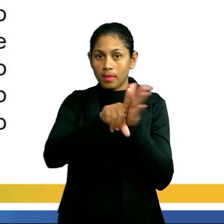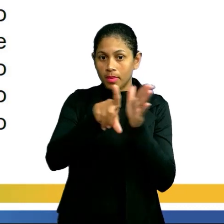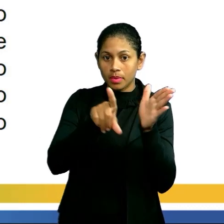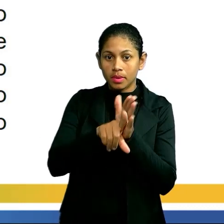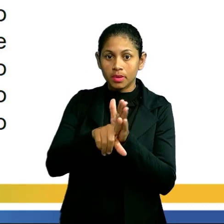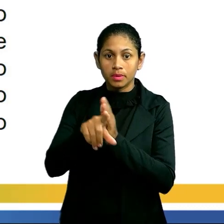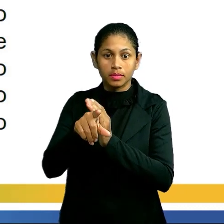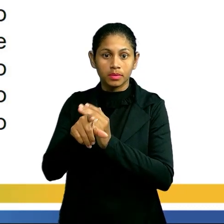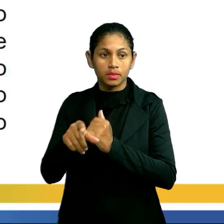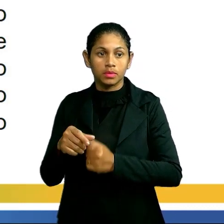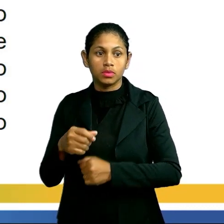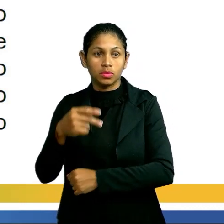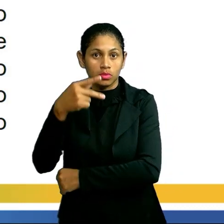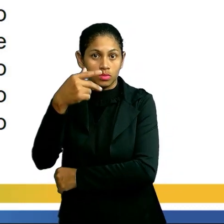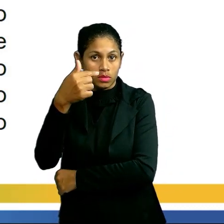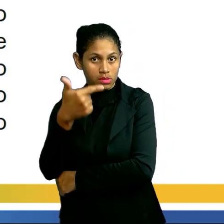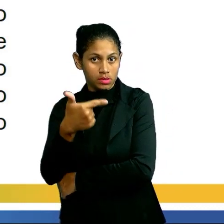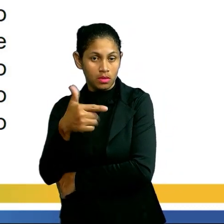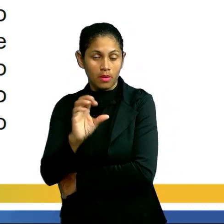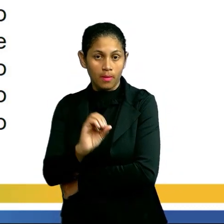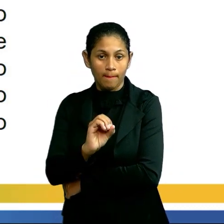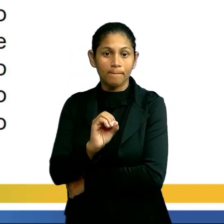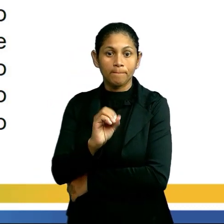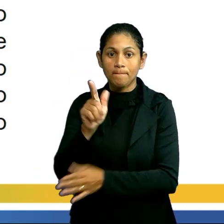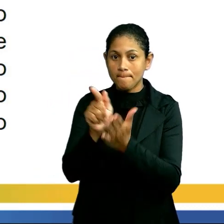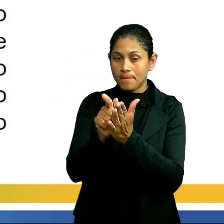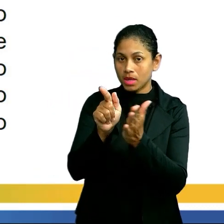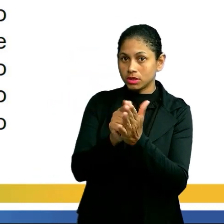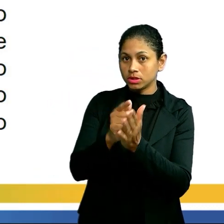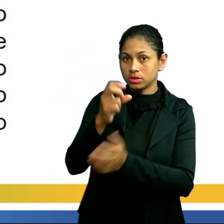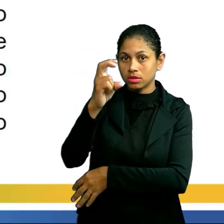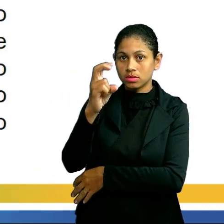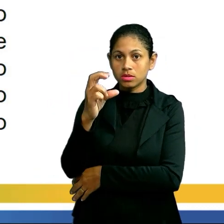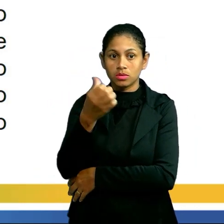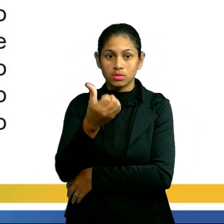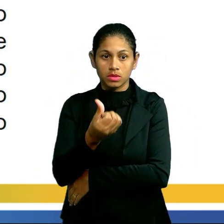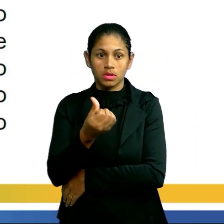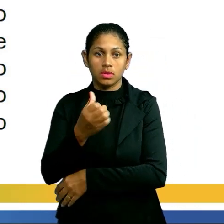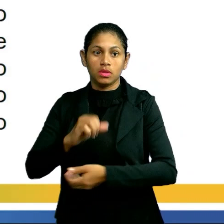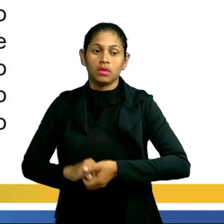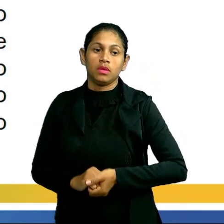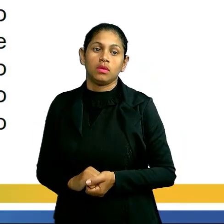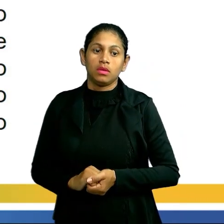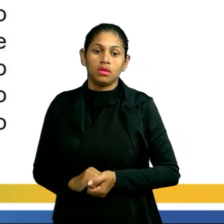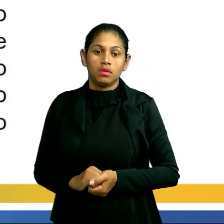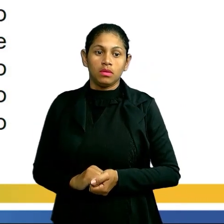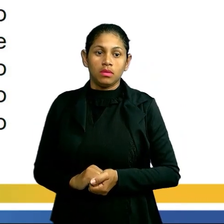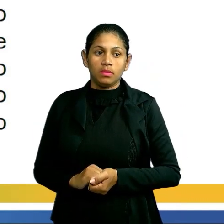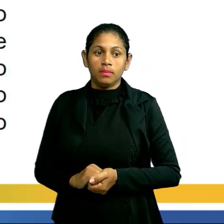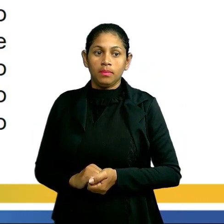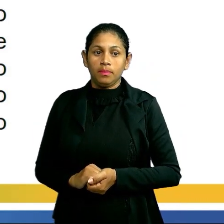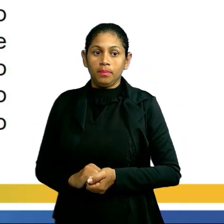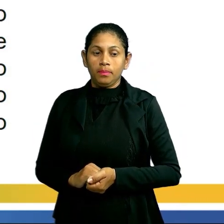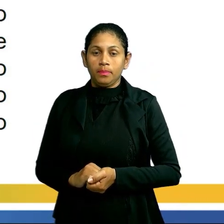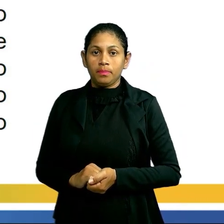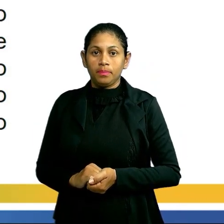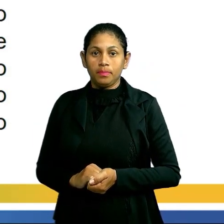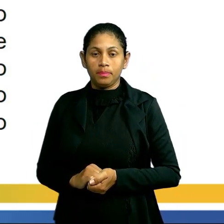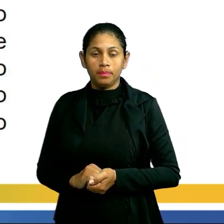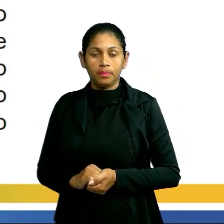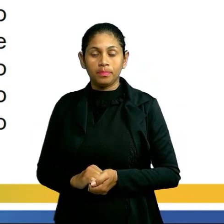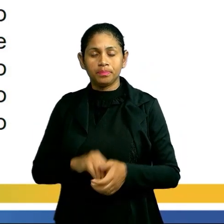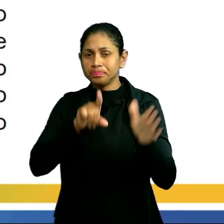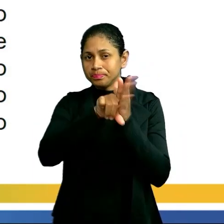20. Pausa o vídeo, em seguida retorne aqui para que possamos resolvê-la juntos. Na questão